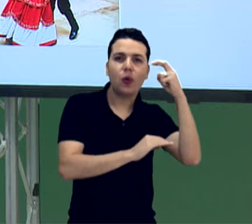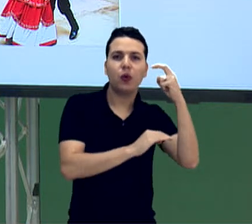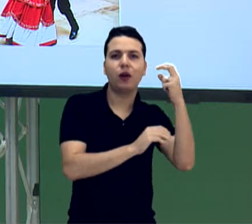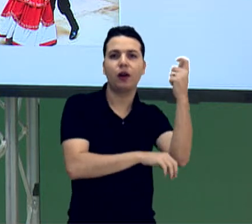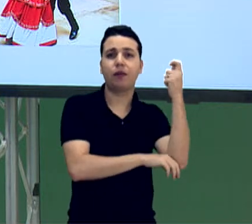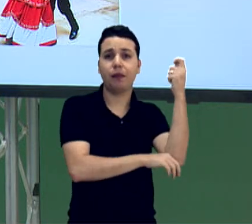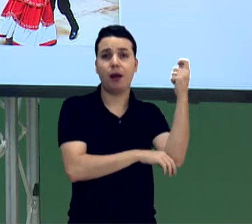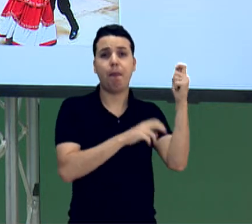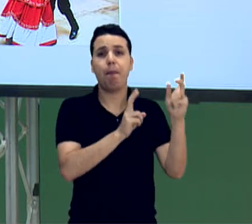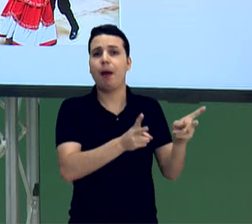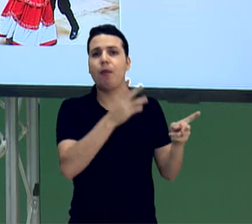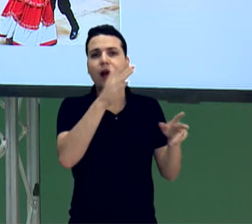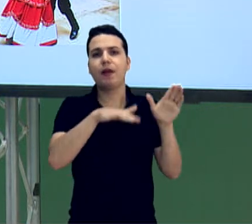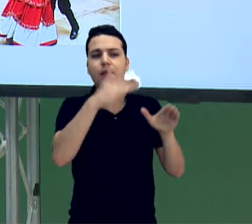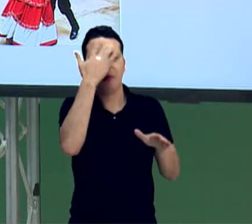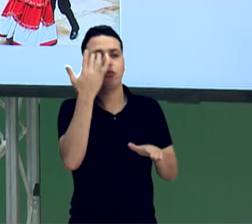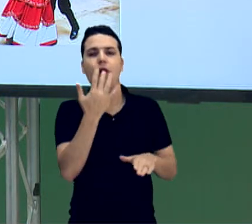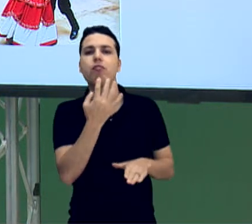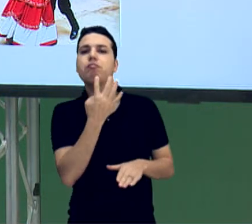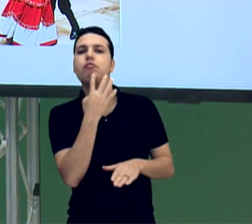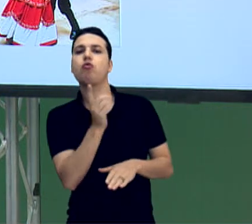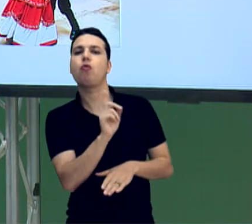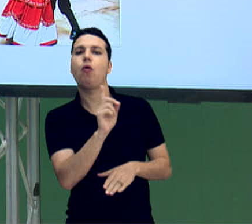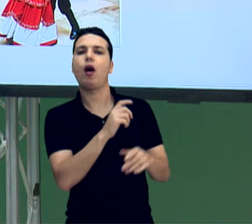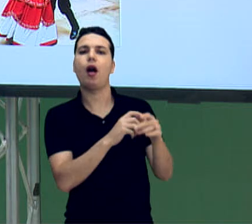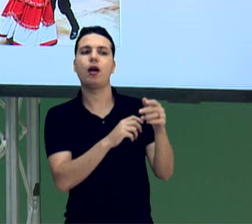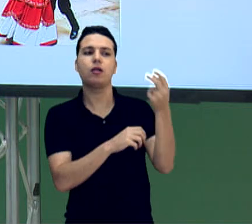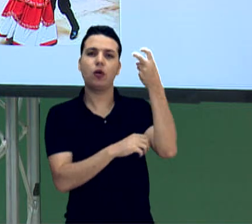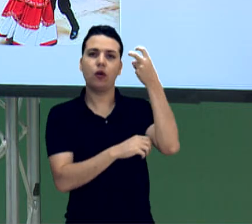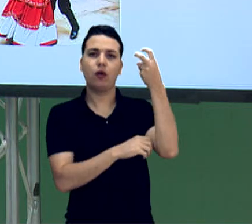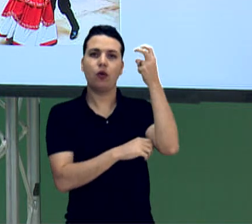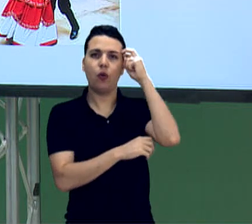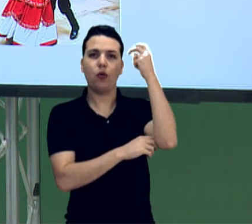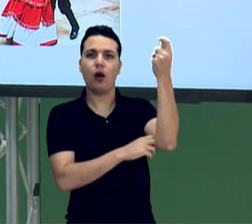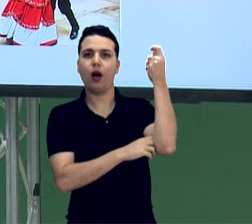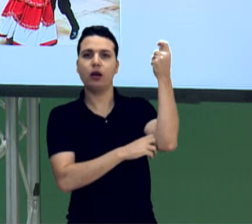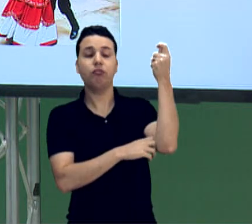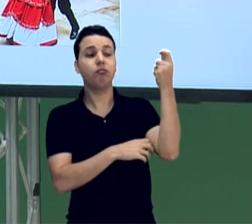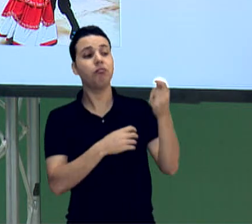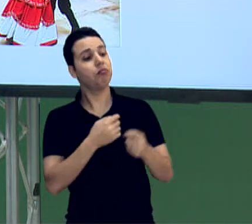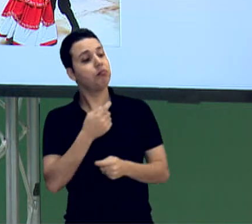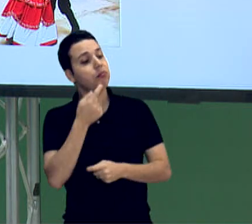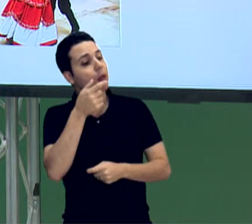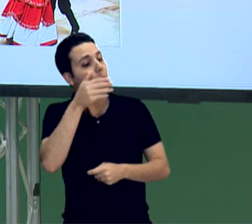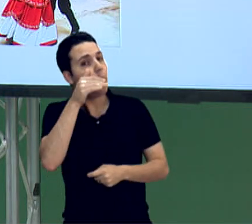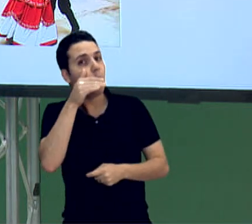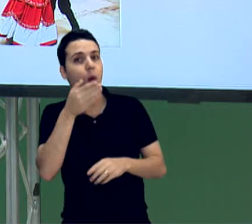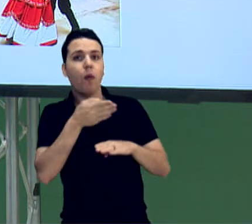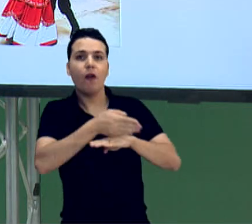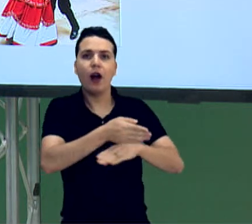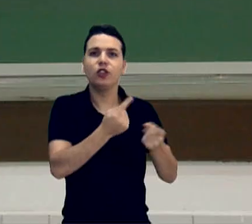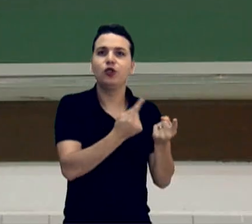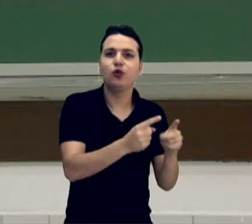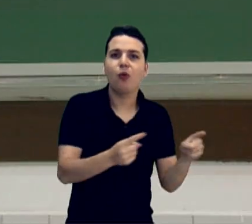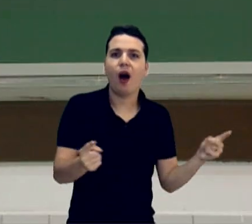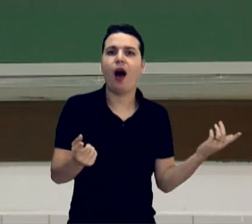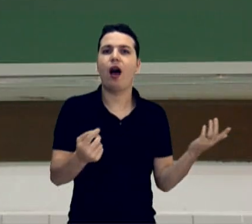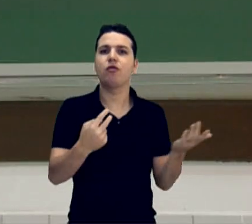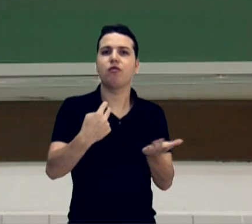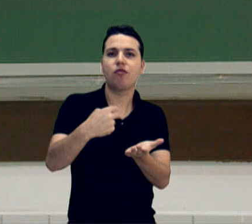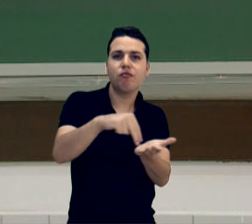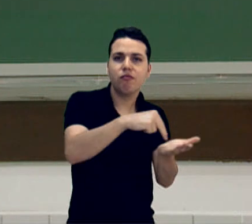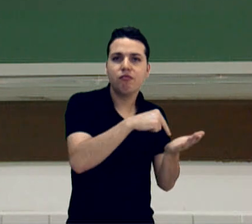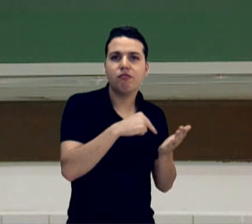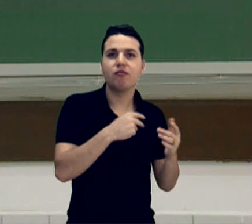admiram, né, essa cultura do churrasco, do chimarrão, da música campeira, né, e